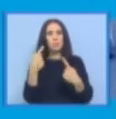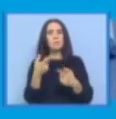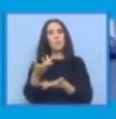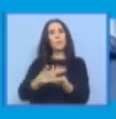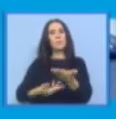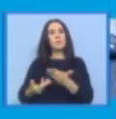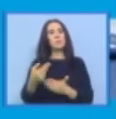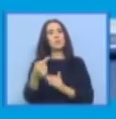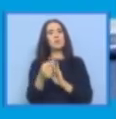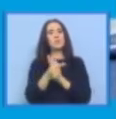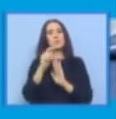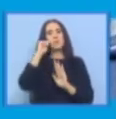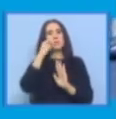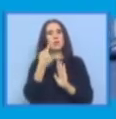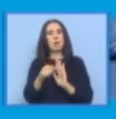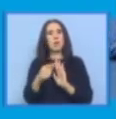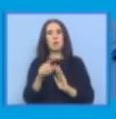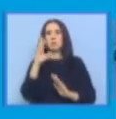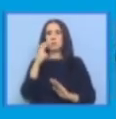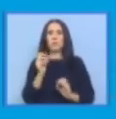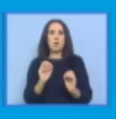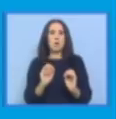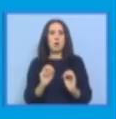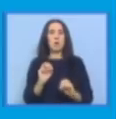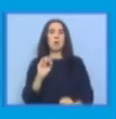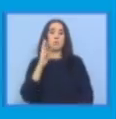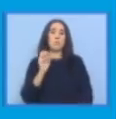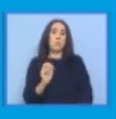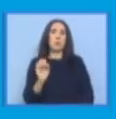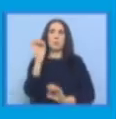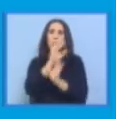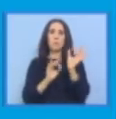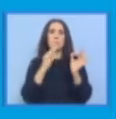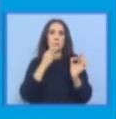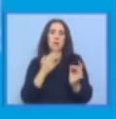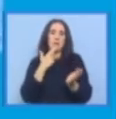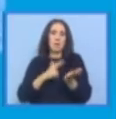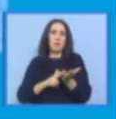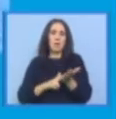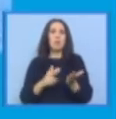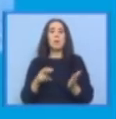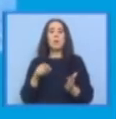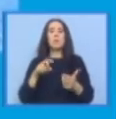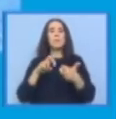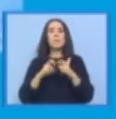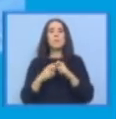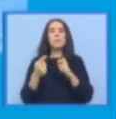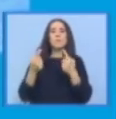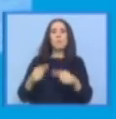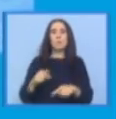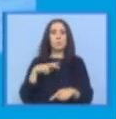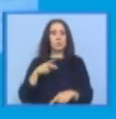compensar a desvantagem. E isso não está a acontecer. Não está a acontecer também em toda a Europa, é verdade. Ou seja, isto não é um problema